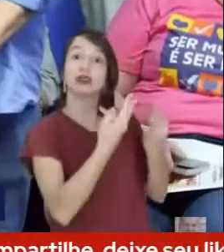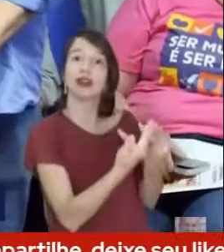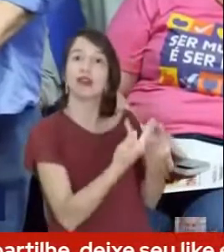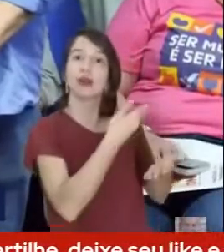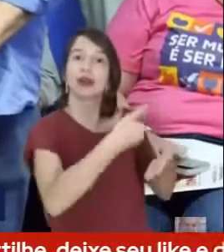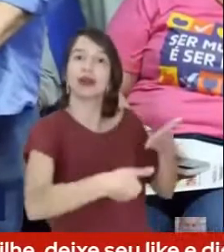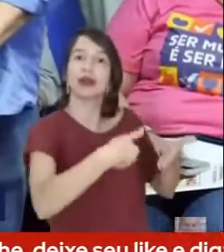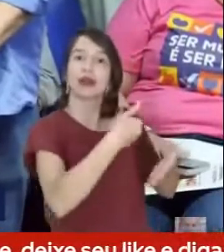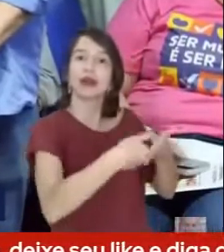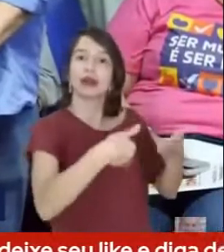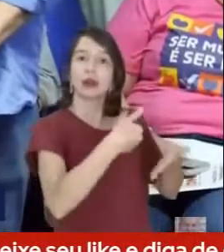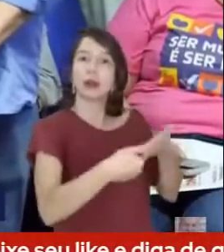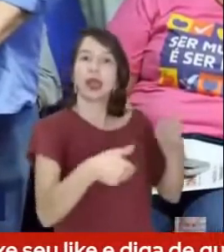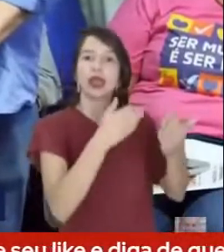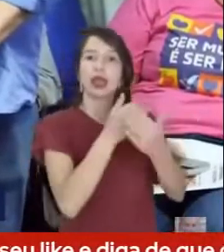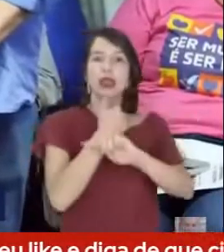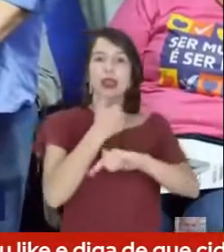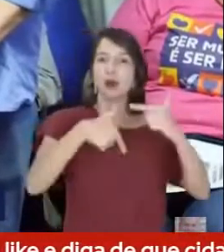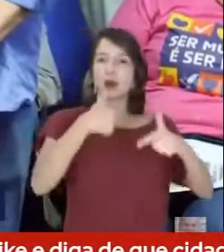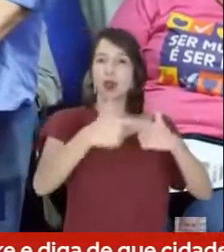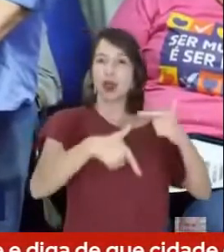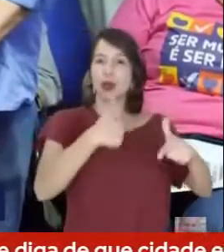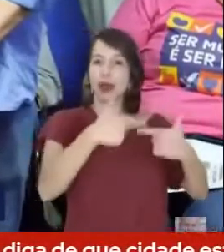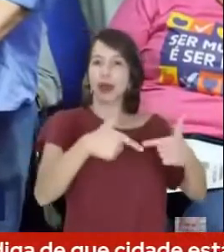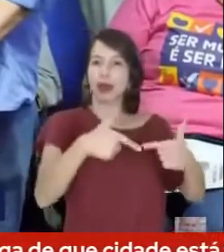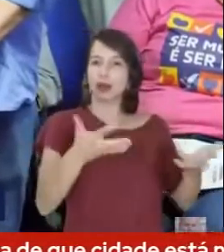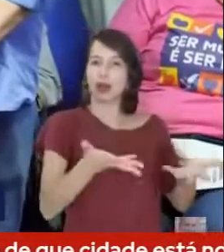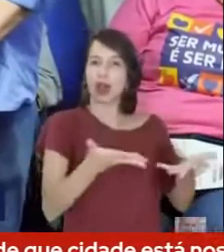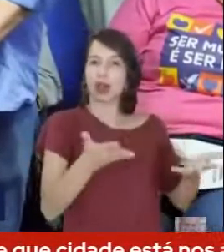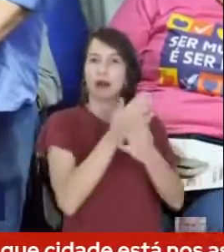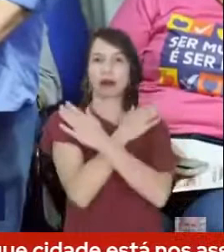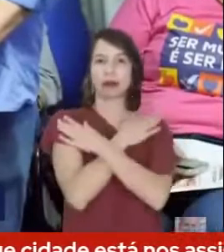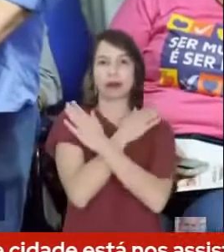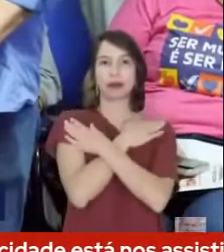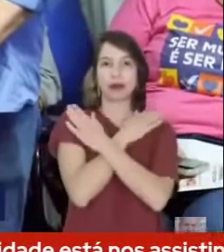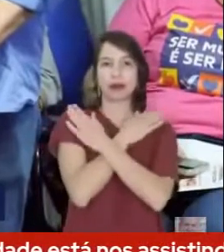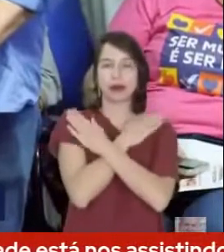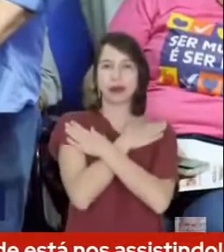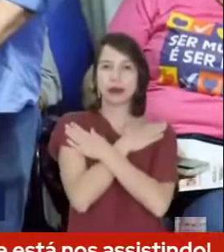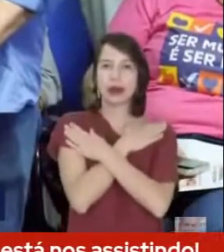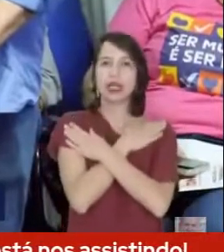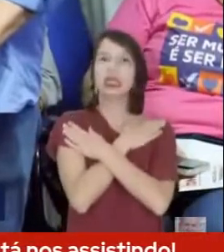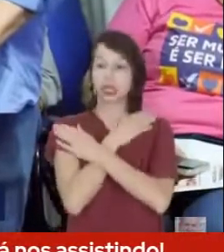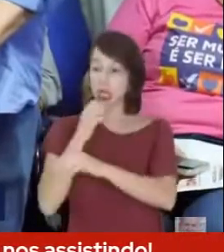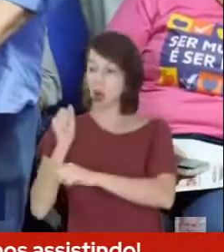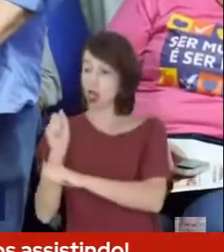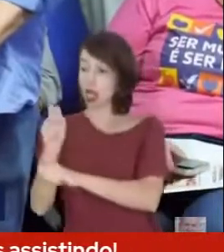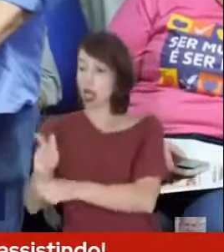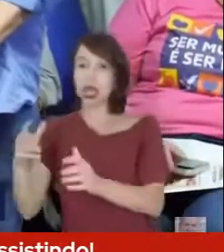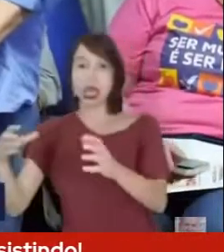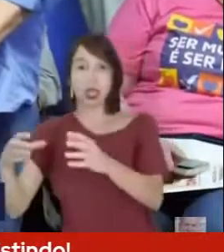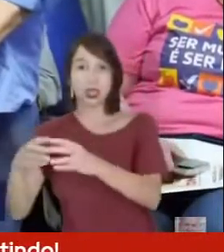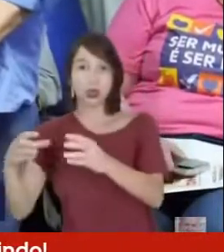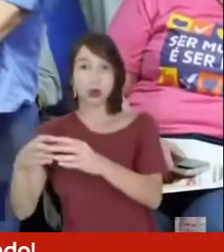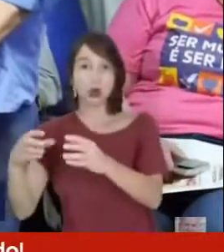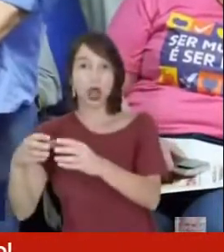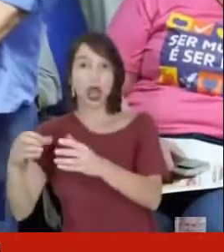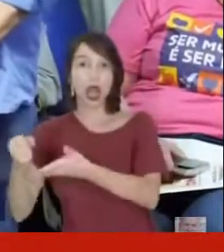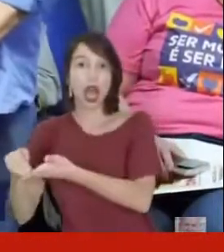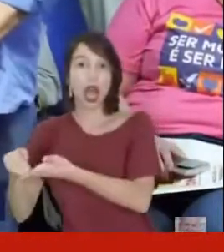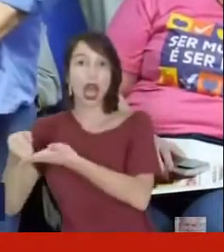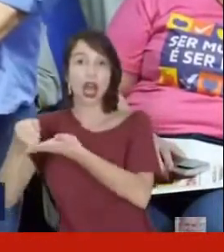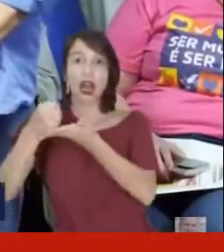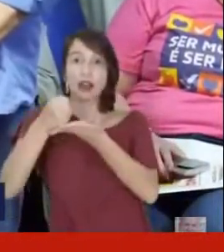dos aposentados, que vocês veem aí que mais de 50 bilhões de dívida